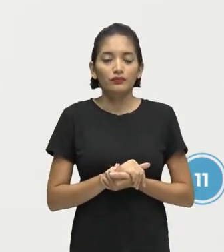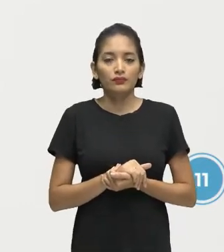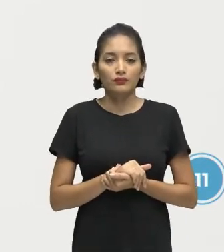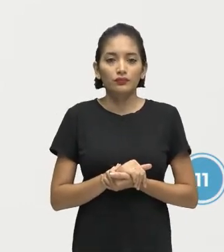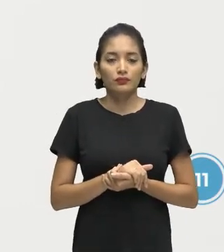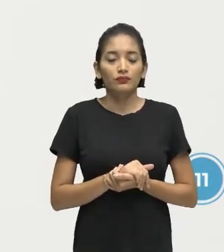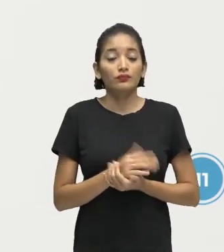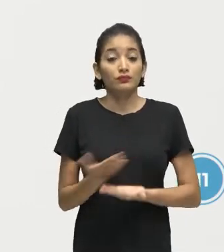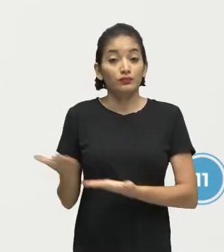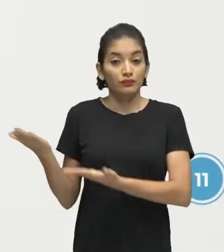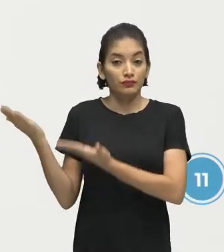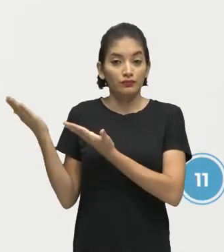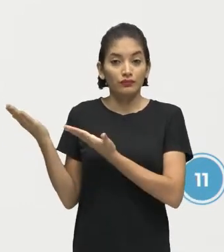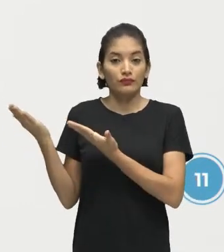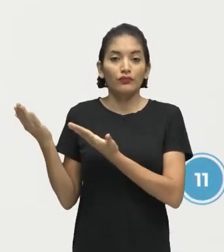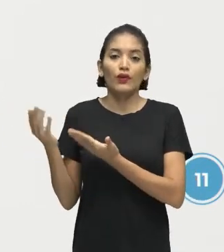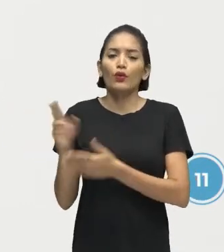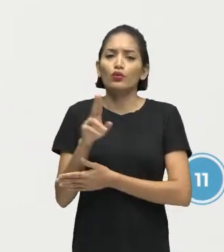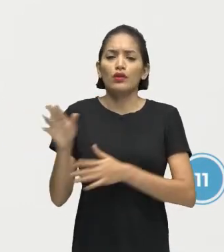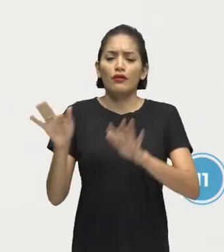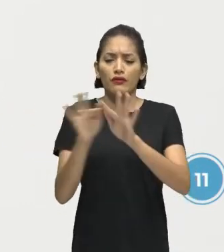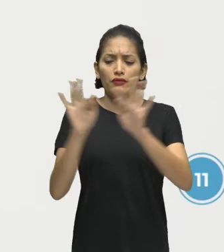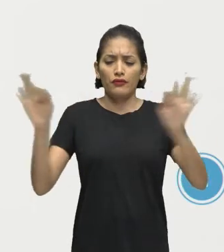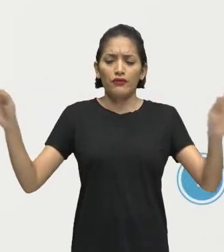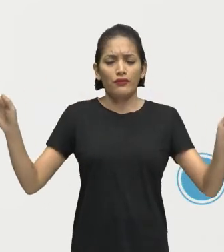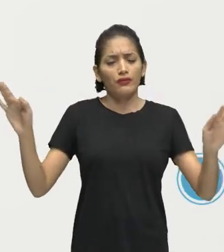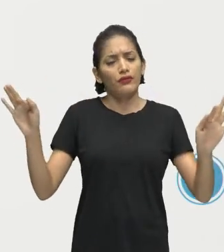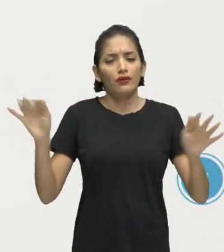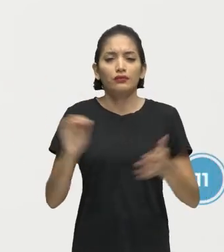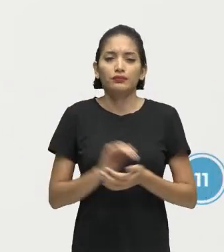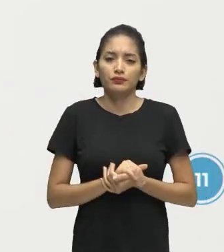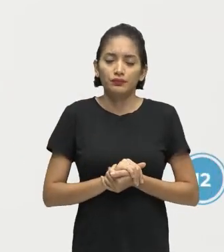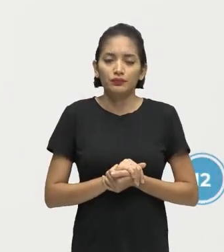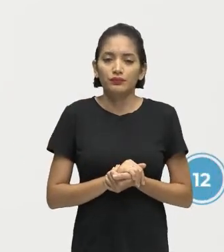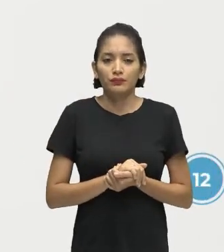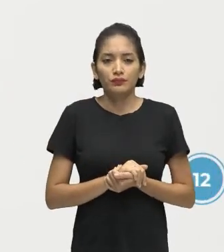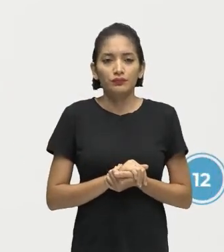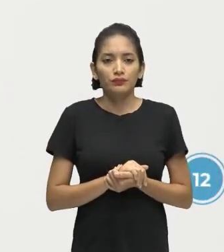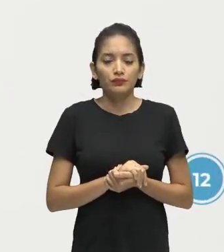dessa forma, ao invés de usar a frase.